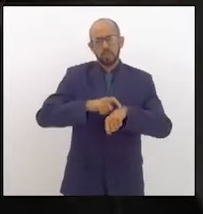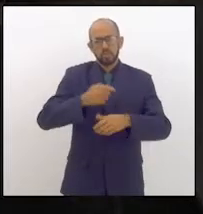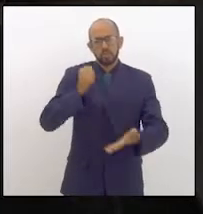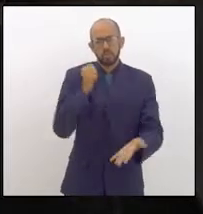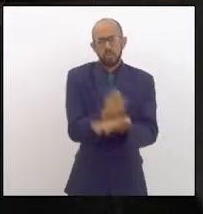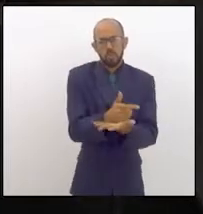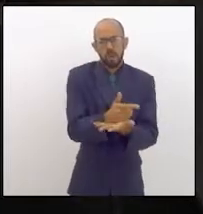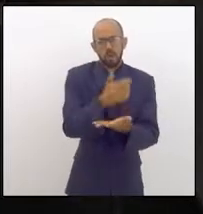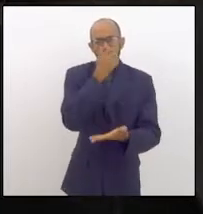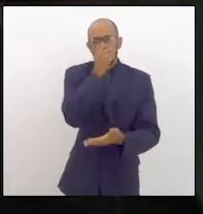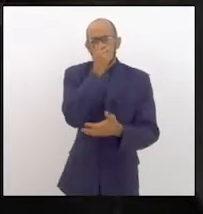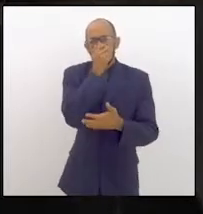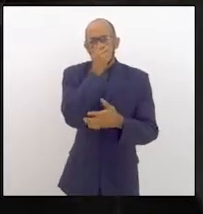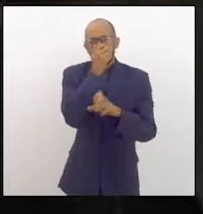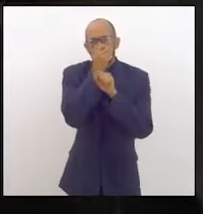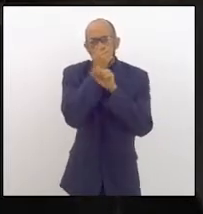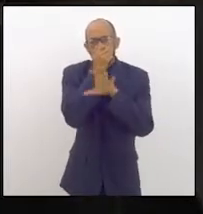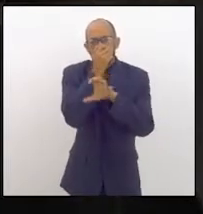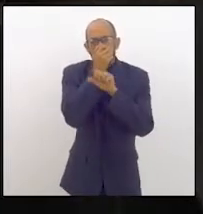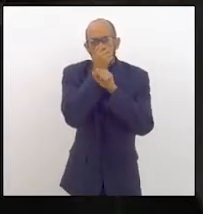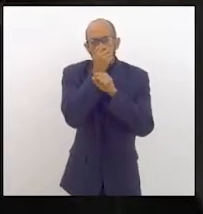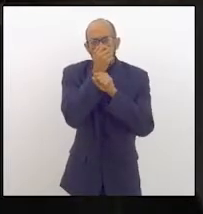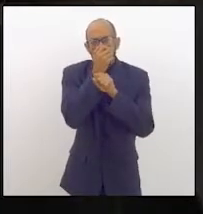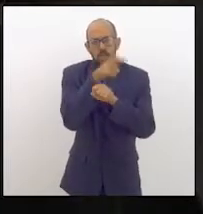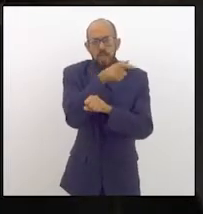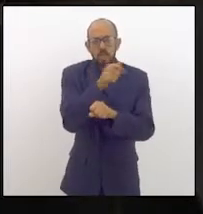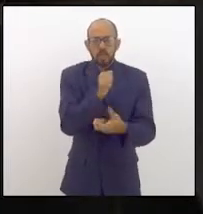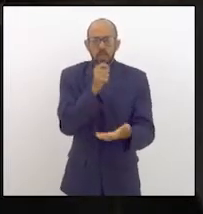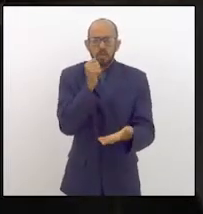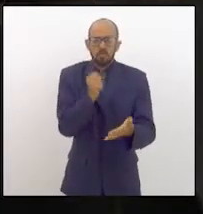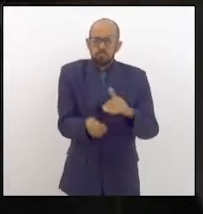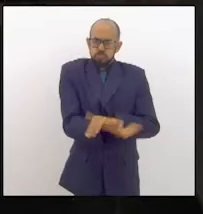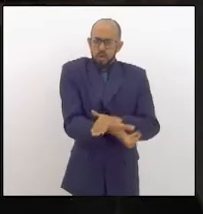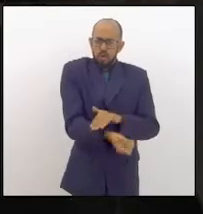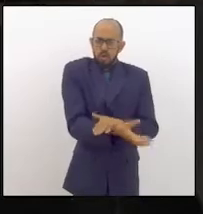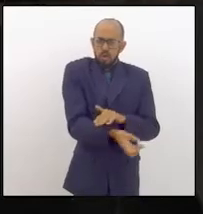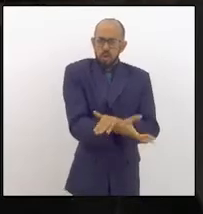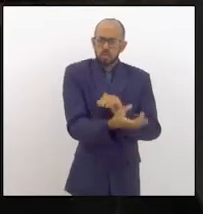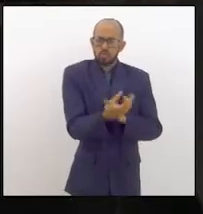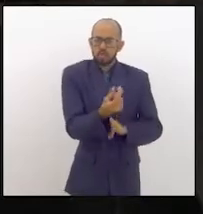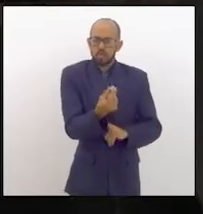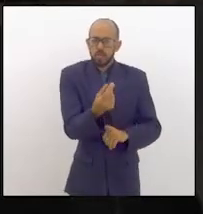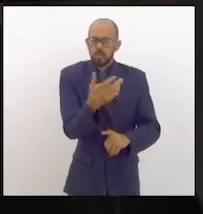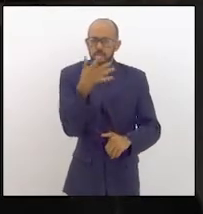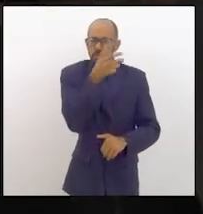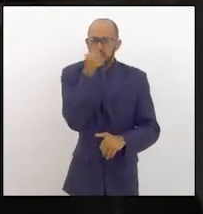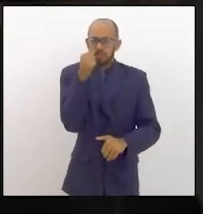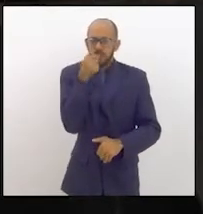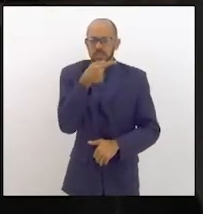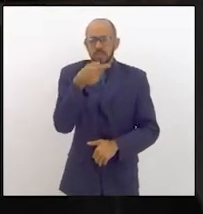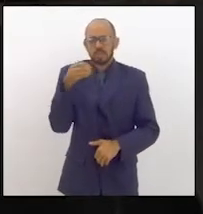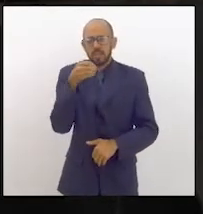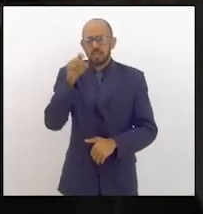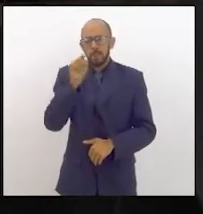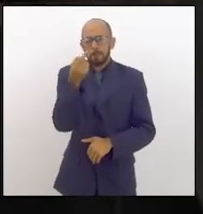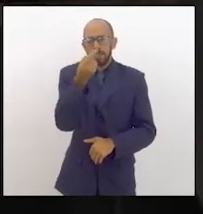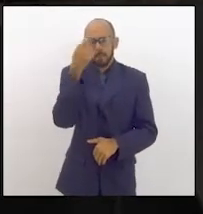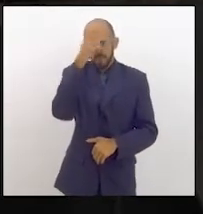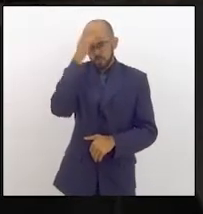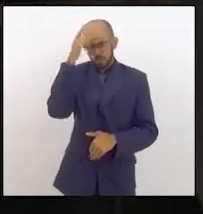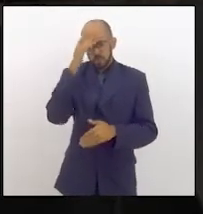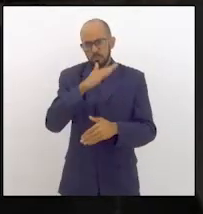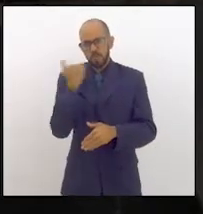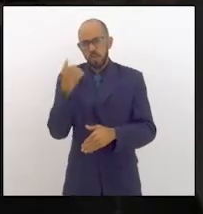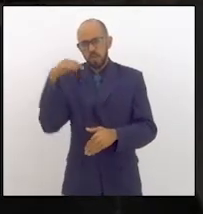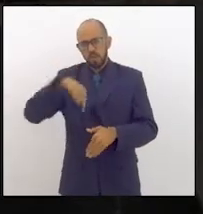superfaturou respiradores que sequer chegaram para salvar cerca de 70 mil pessoas que morreram no estado do Rio de